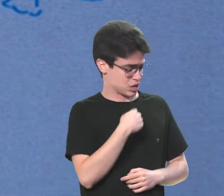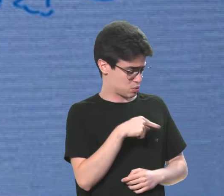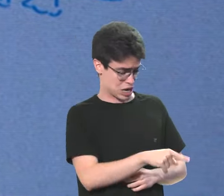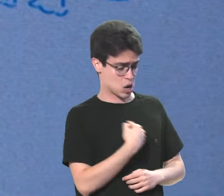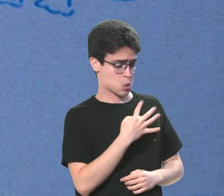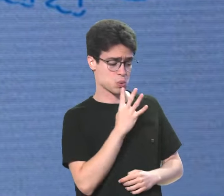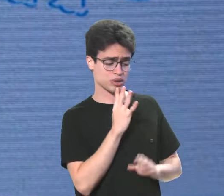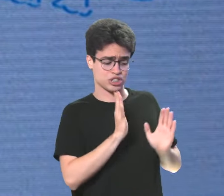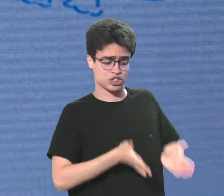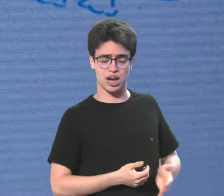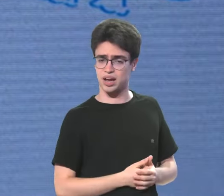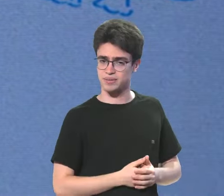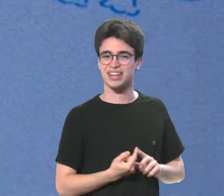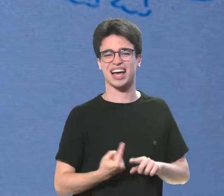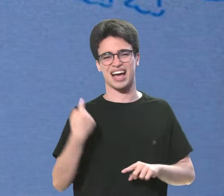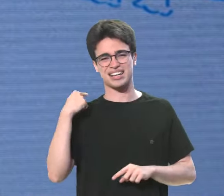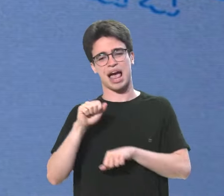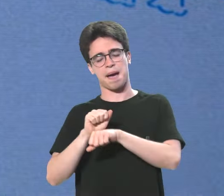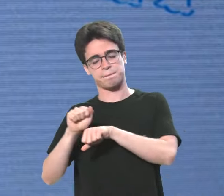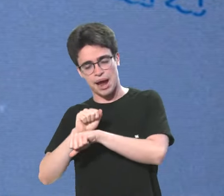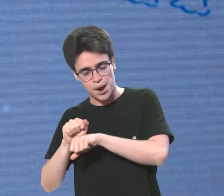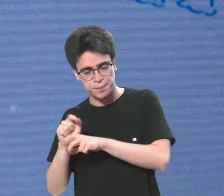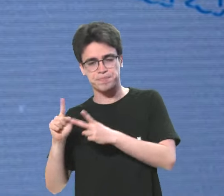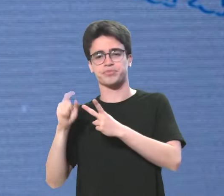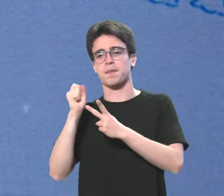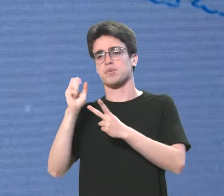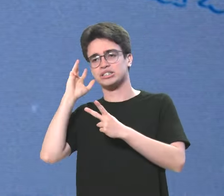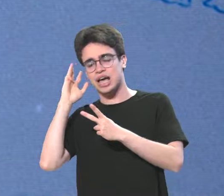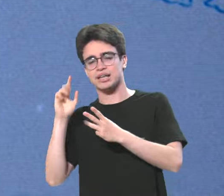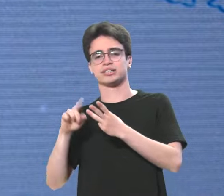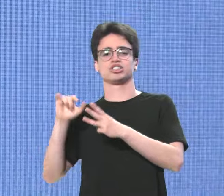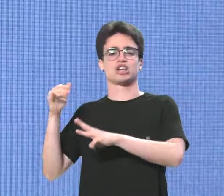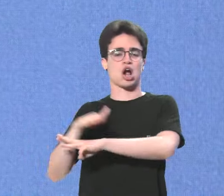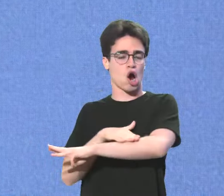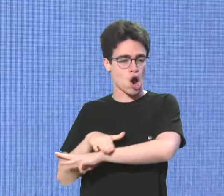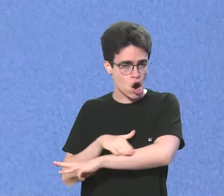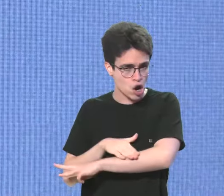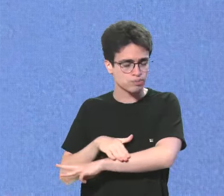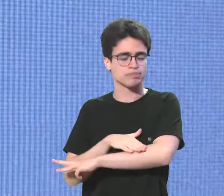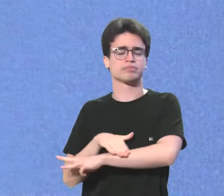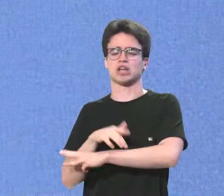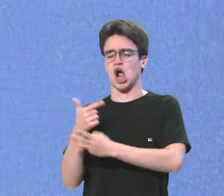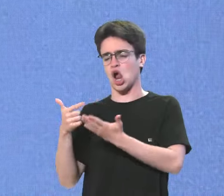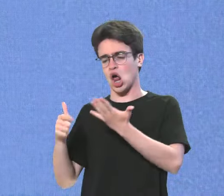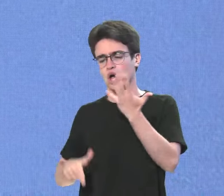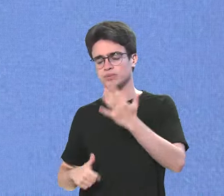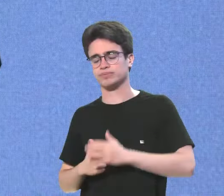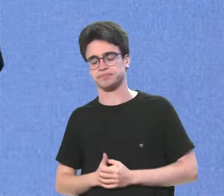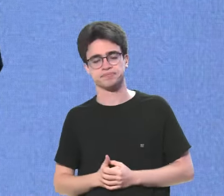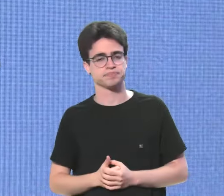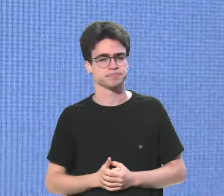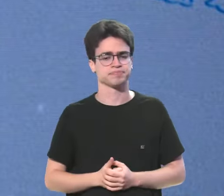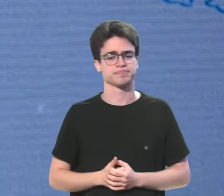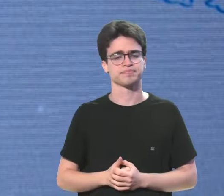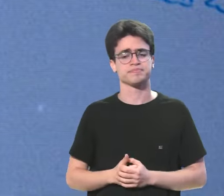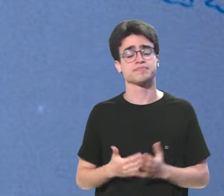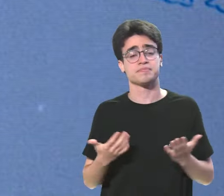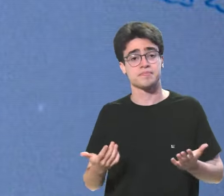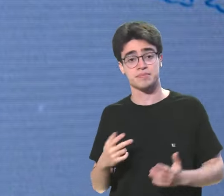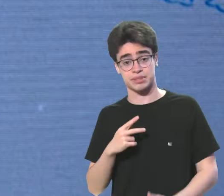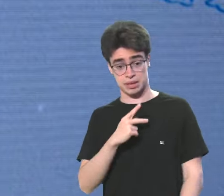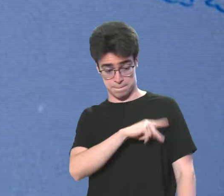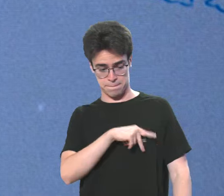ele já fez isso com Abraão Moisés Jacó e alguns outros e